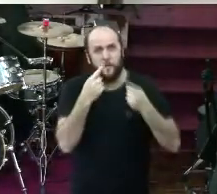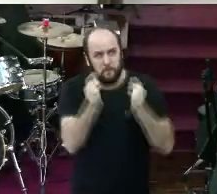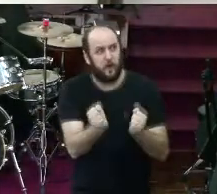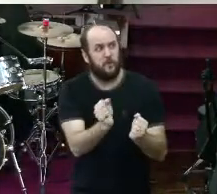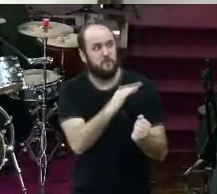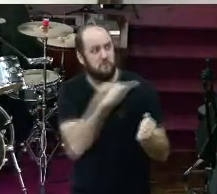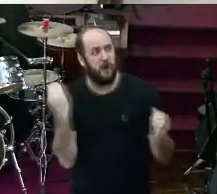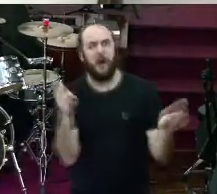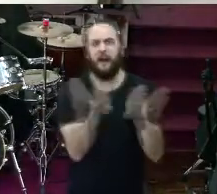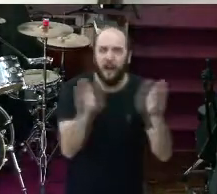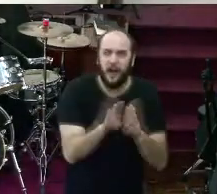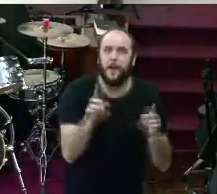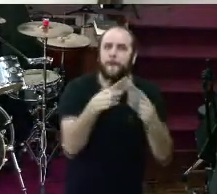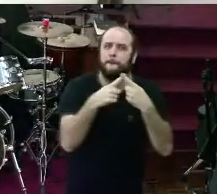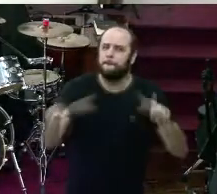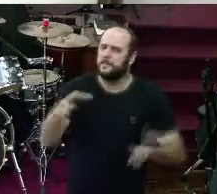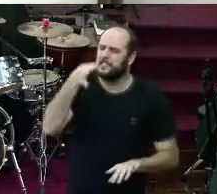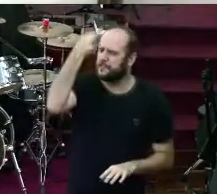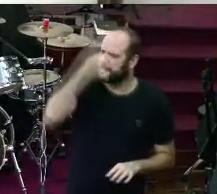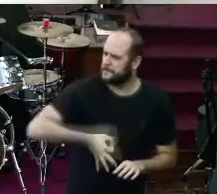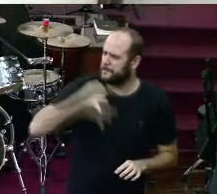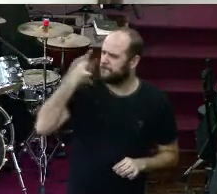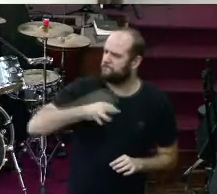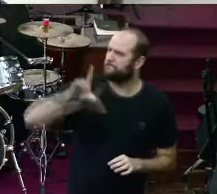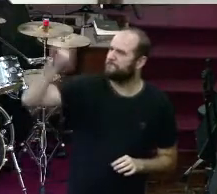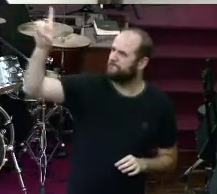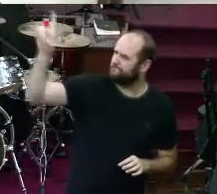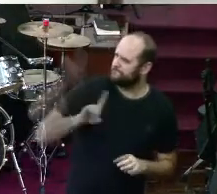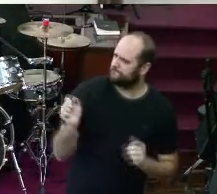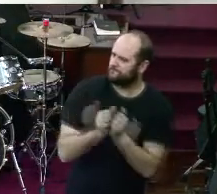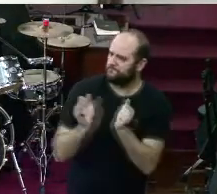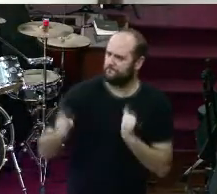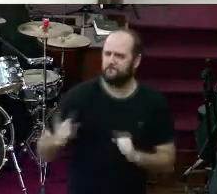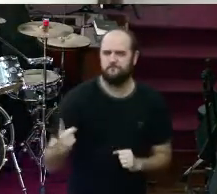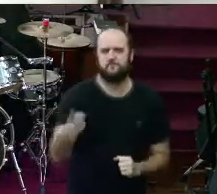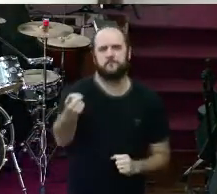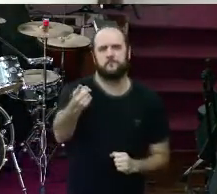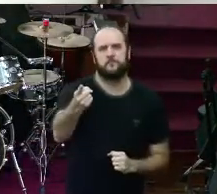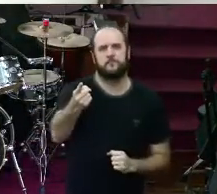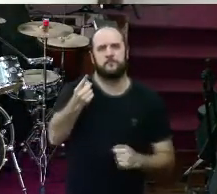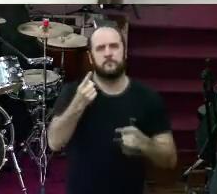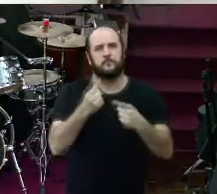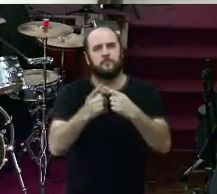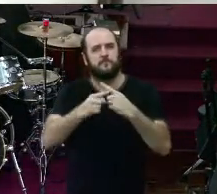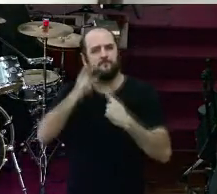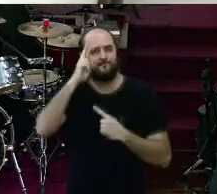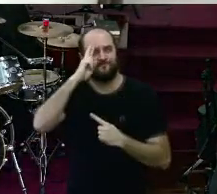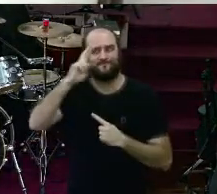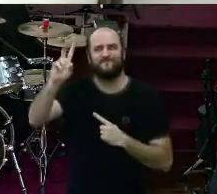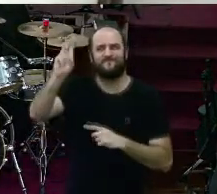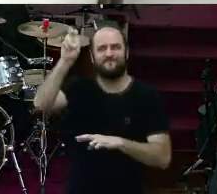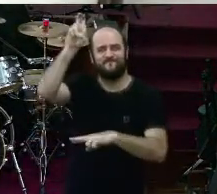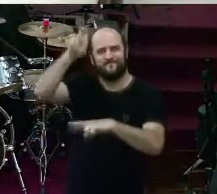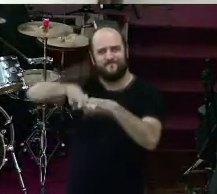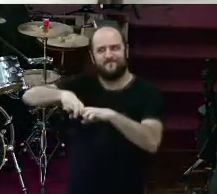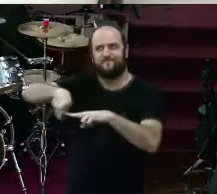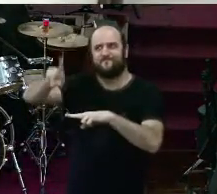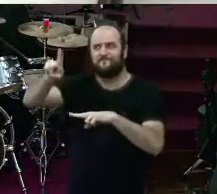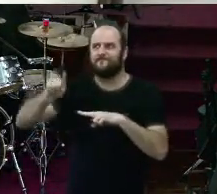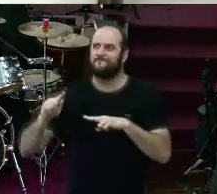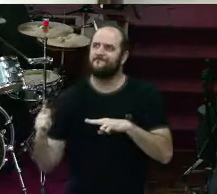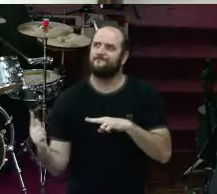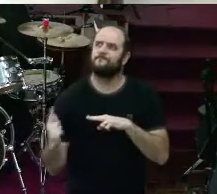mas só que certamente nós estaremos com o Senhor eternamente, porque o Senhor está sentado no seu